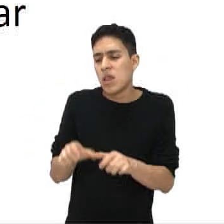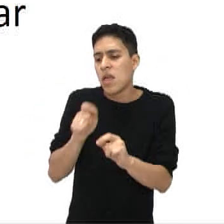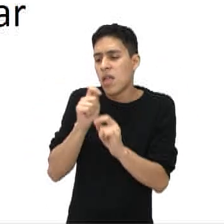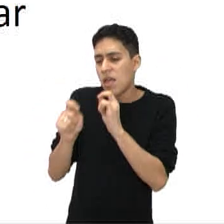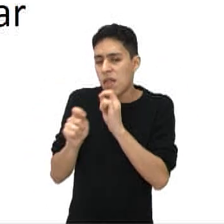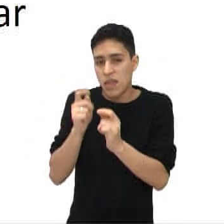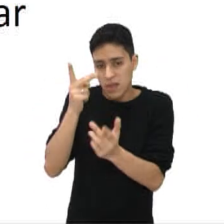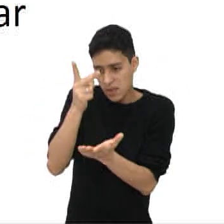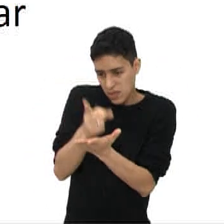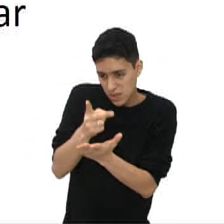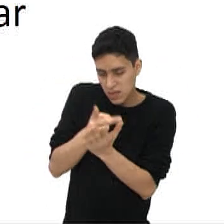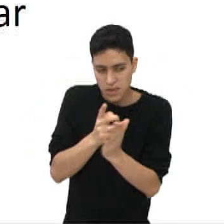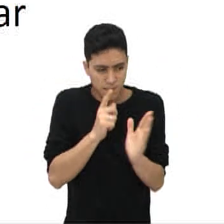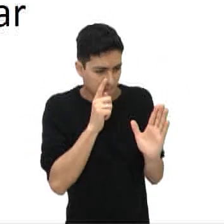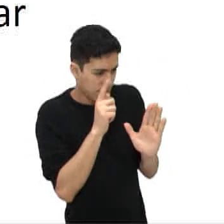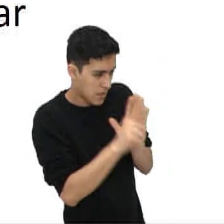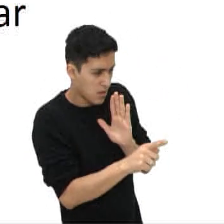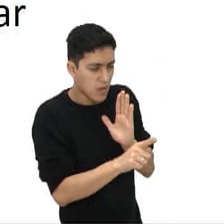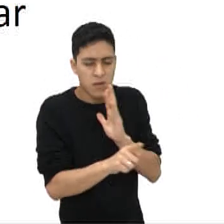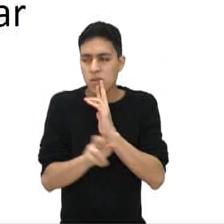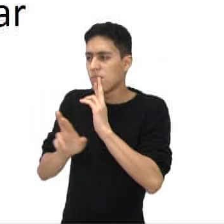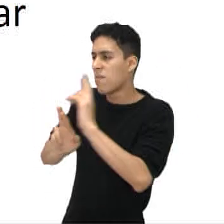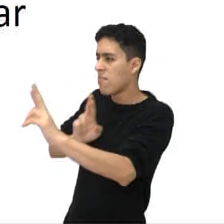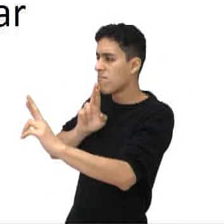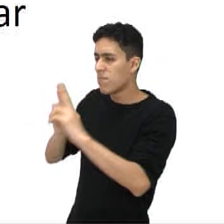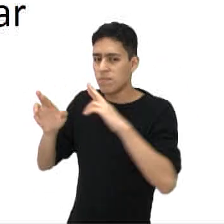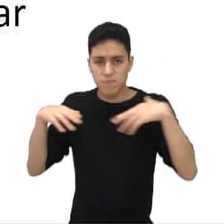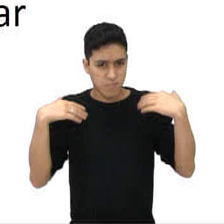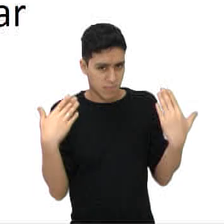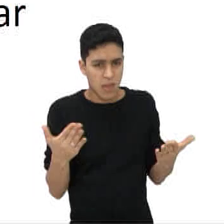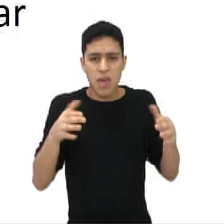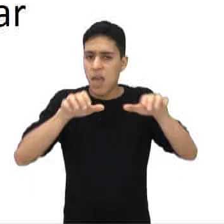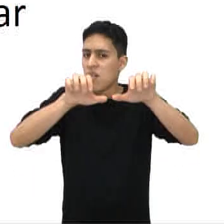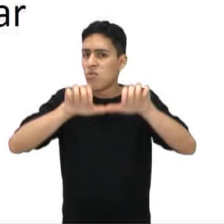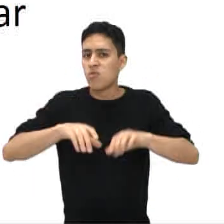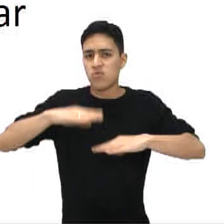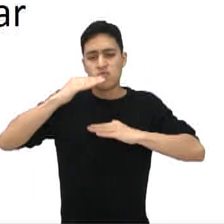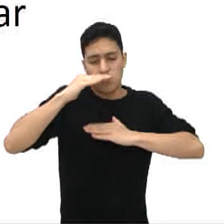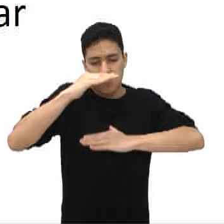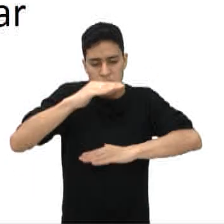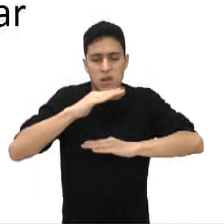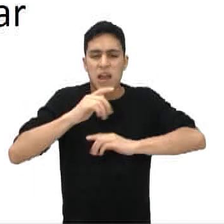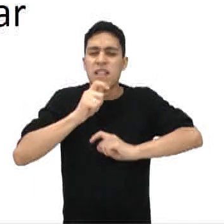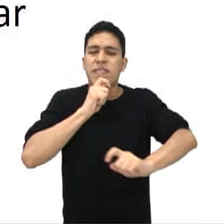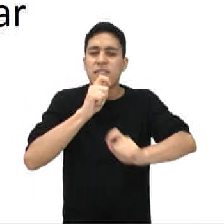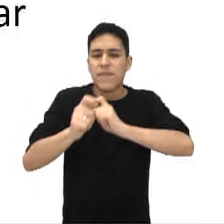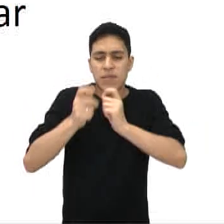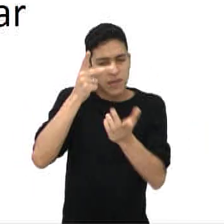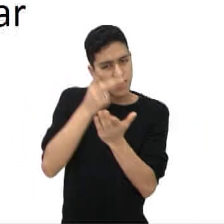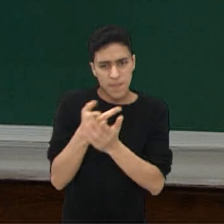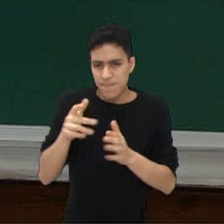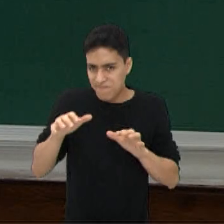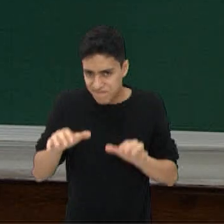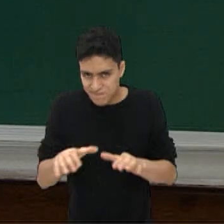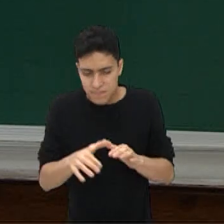entrevista, sempre em pergunta e resposta. Essa é a super estrutura da entrevista, né? Toda entrevista vai